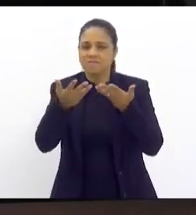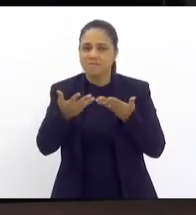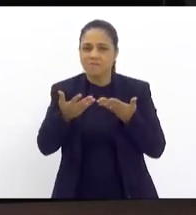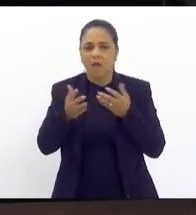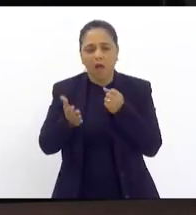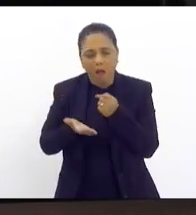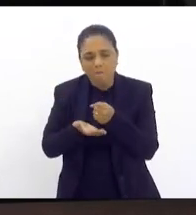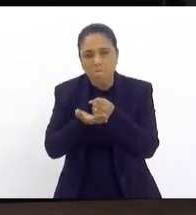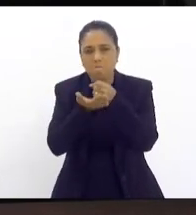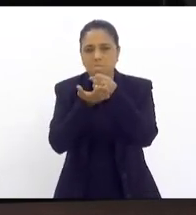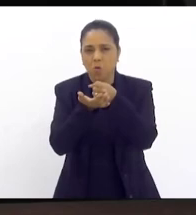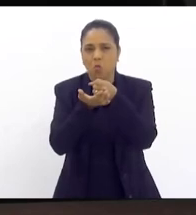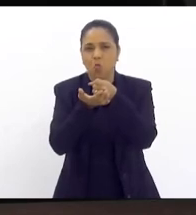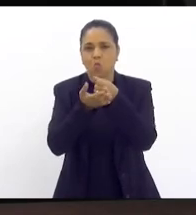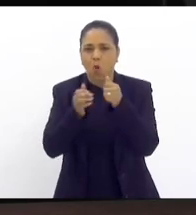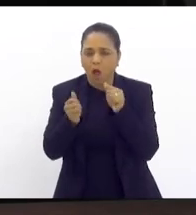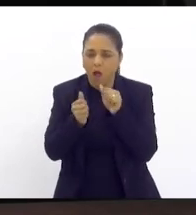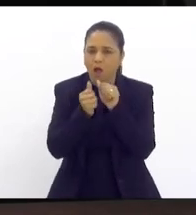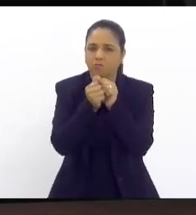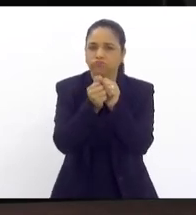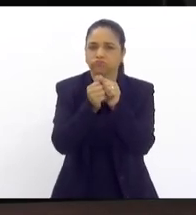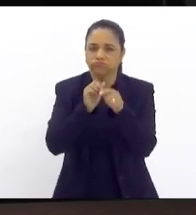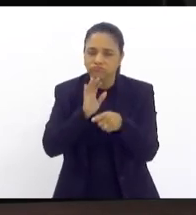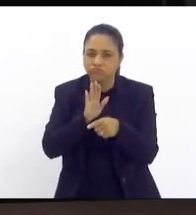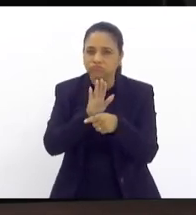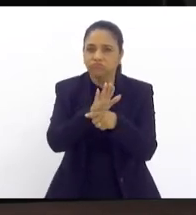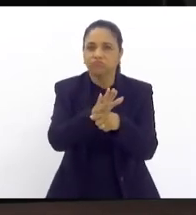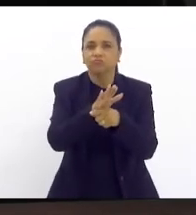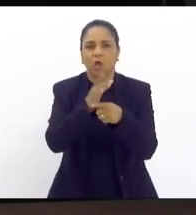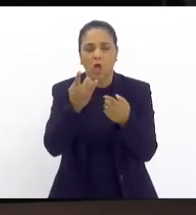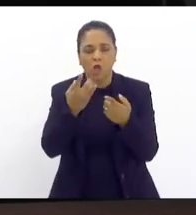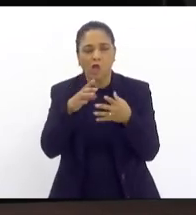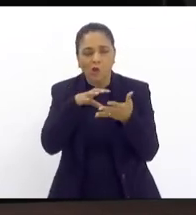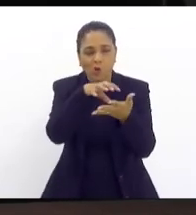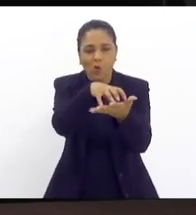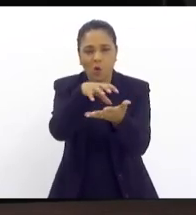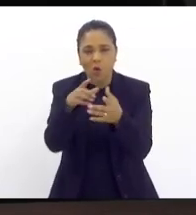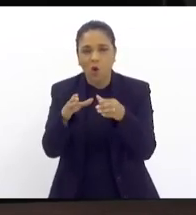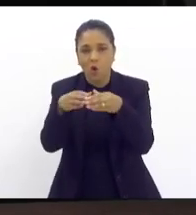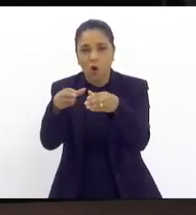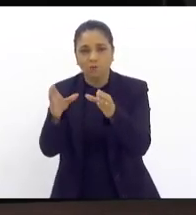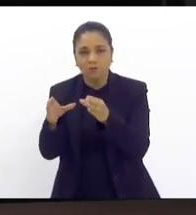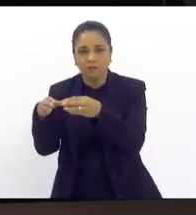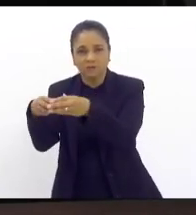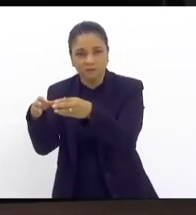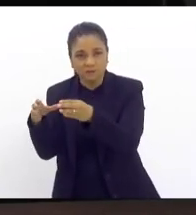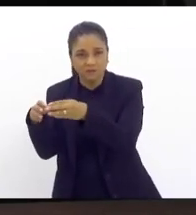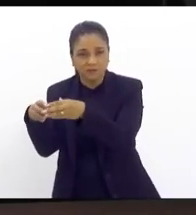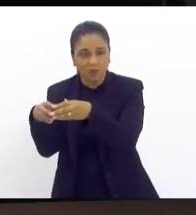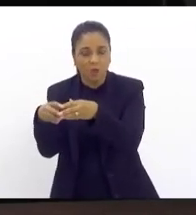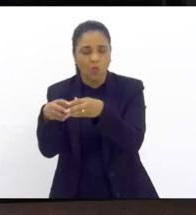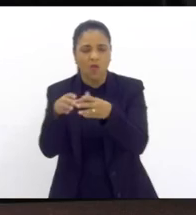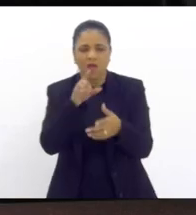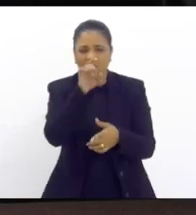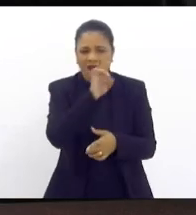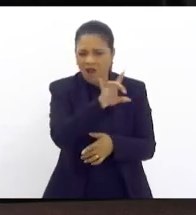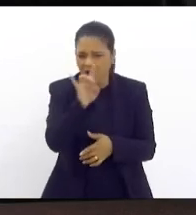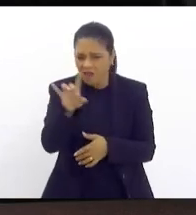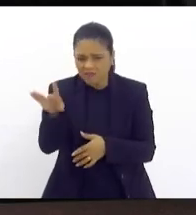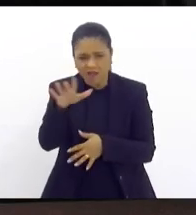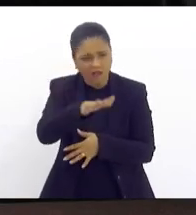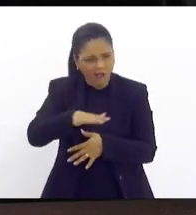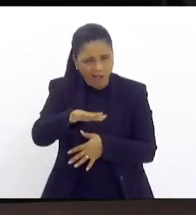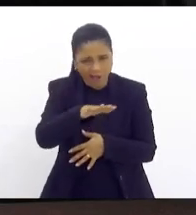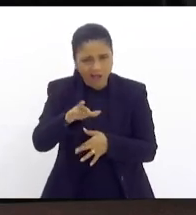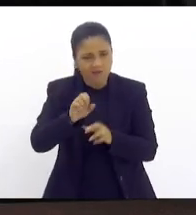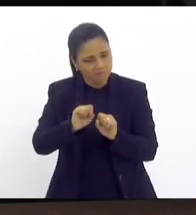tantas outros presidentes de comissões que com certeza cada um de nós aqui independente a área que